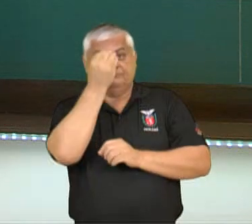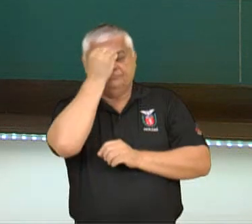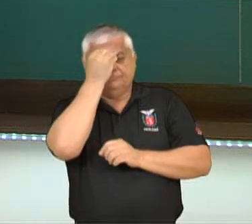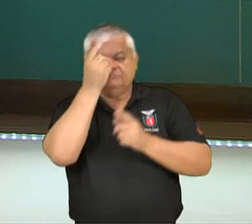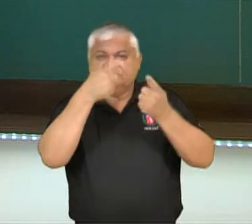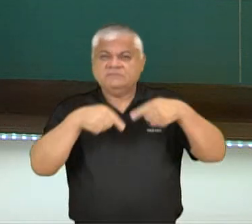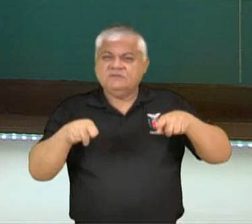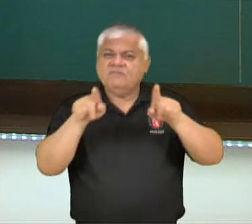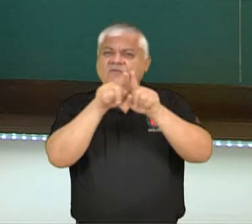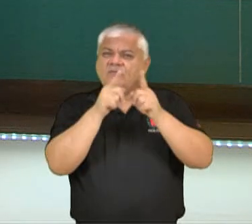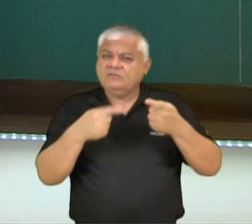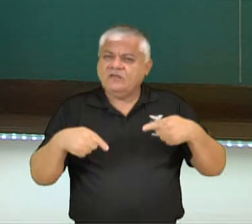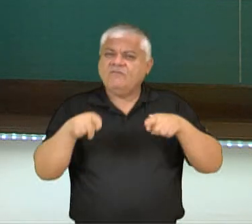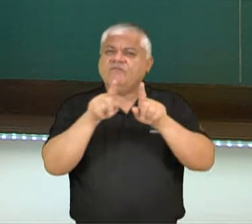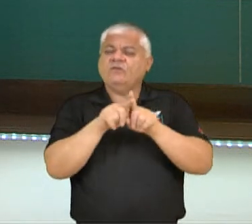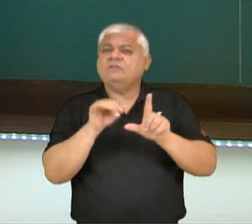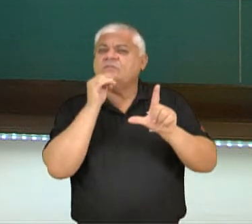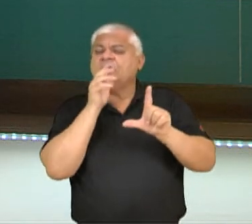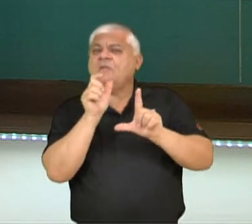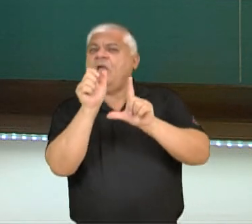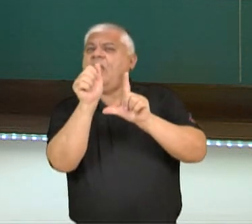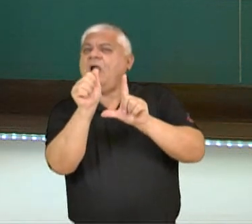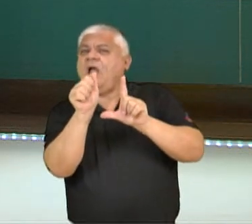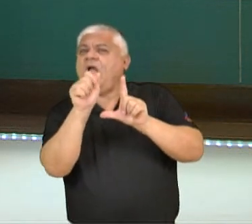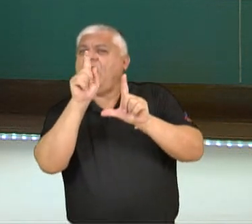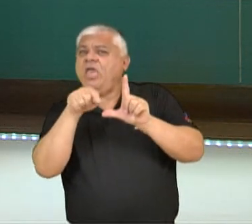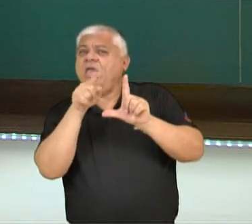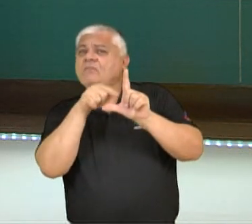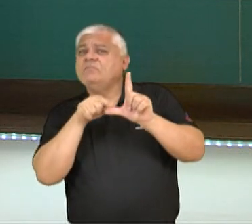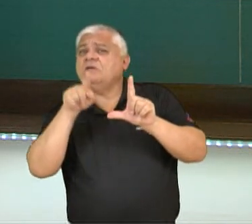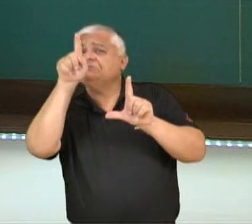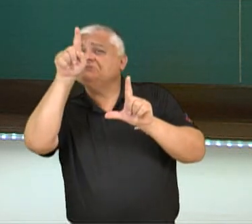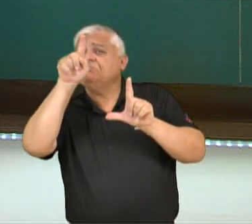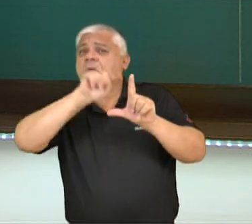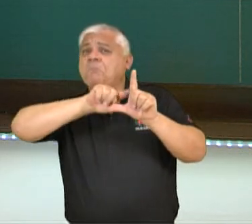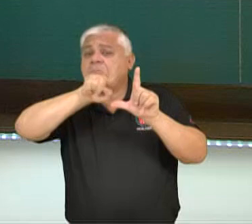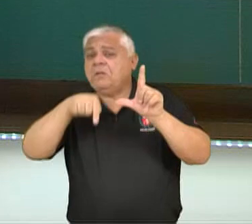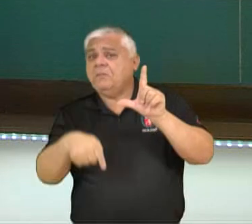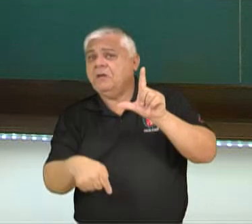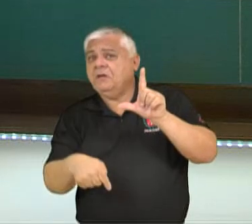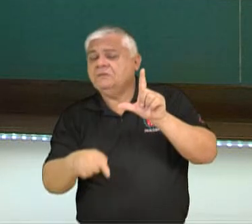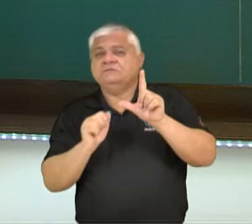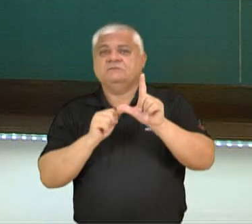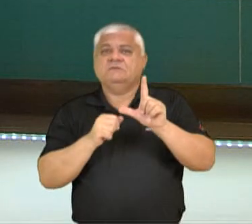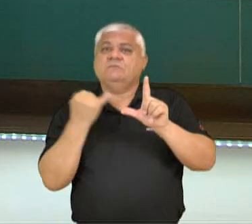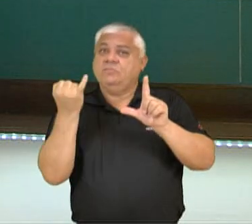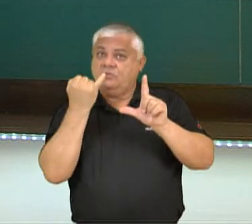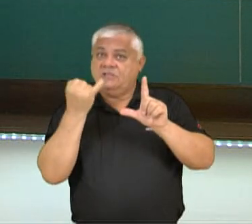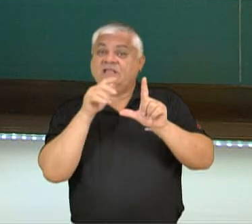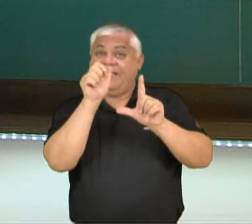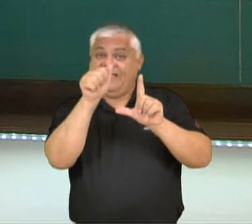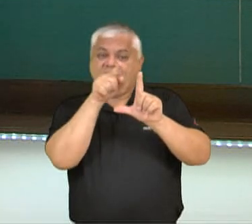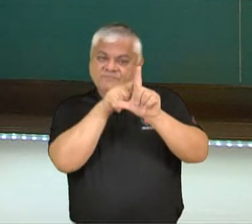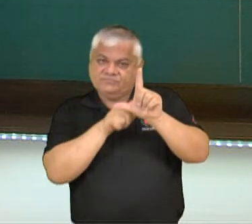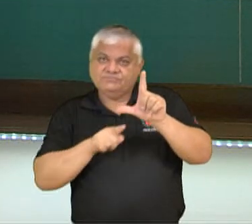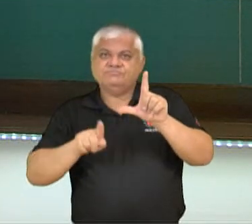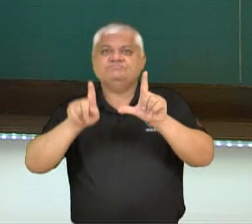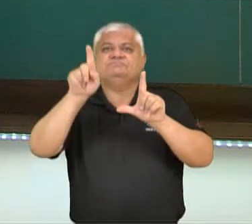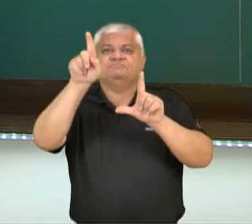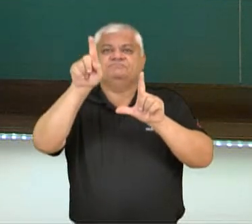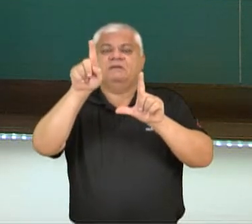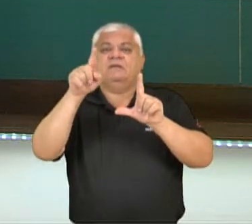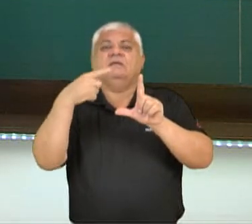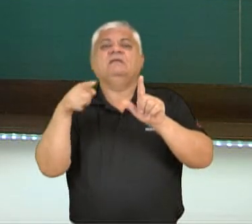rever a questão do coeficiente A, que vai determinar se a parábola é aberta para cima ou para baixo, né? Nesse caso ela é aberta para cima, e